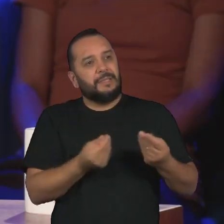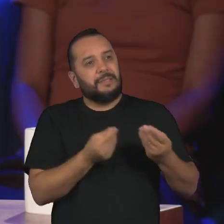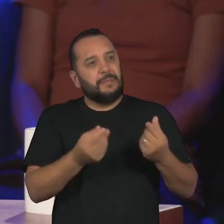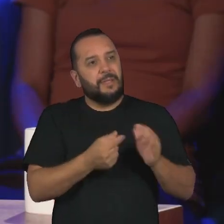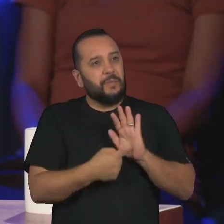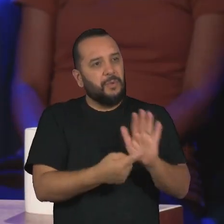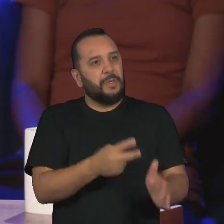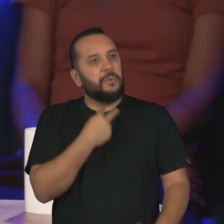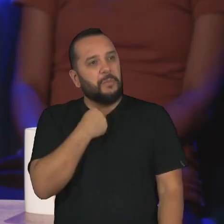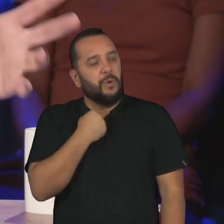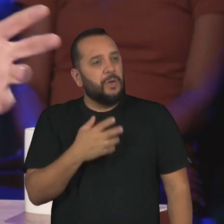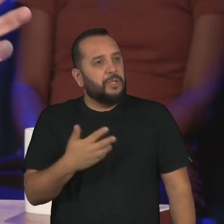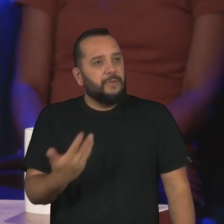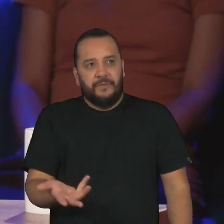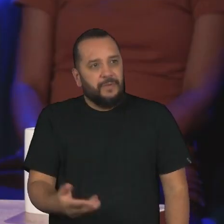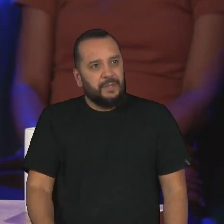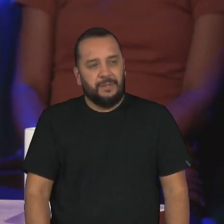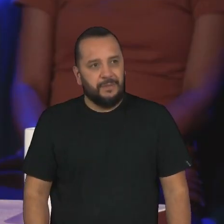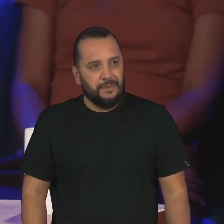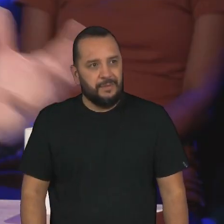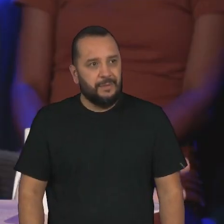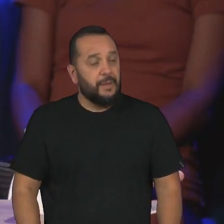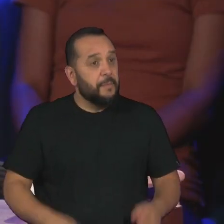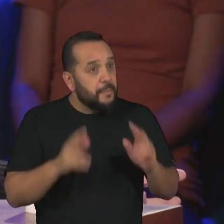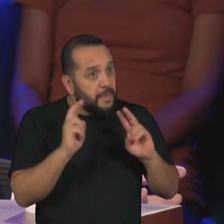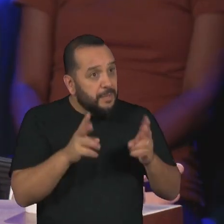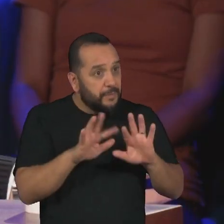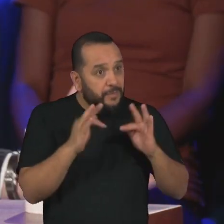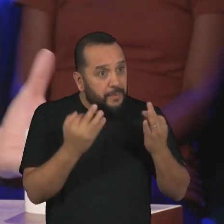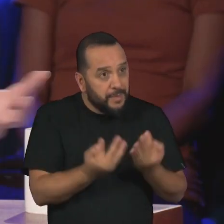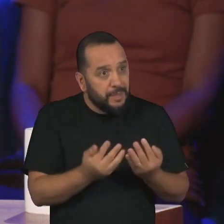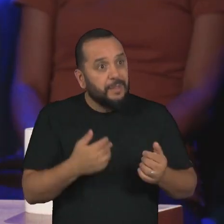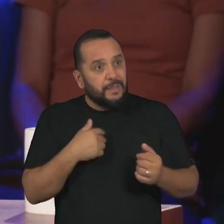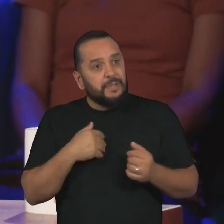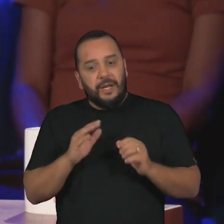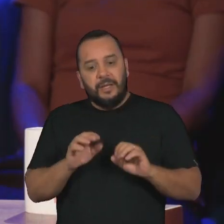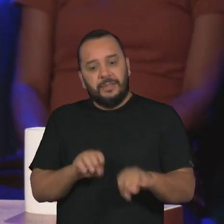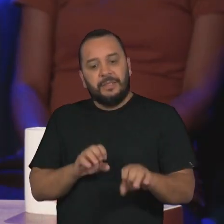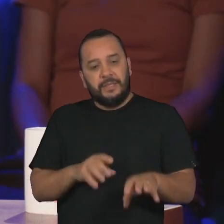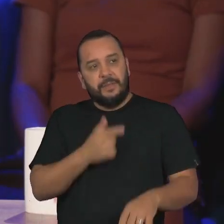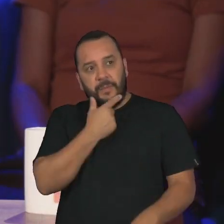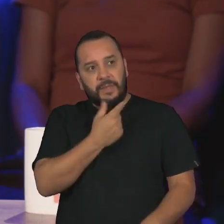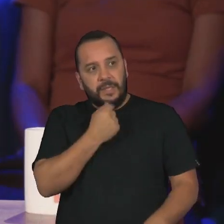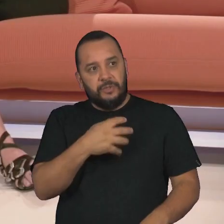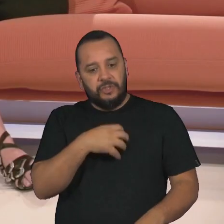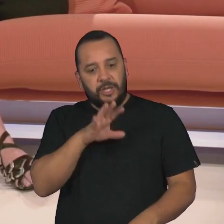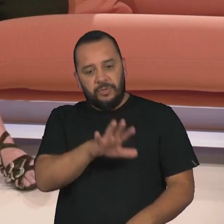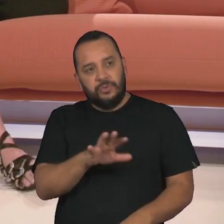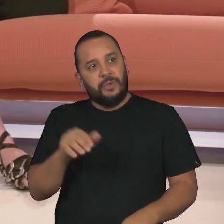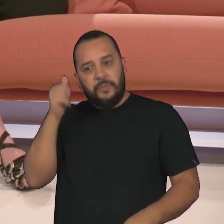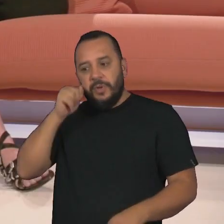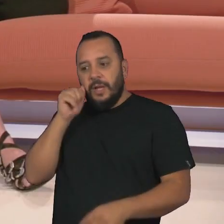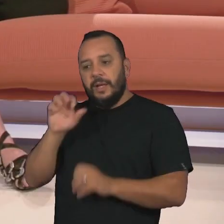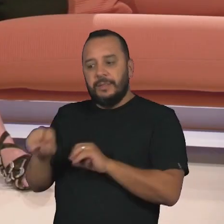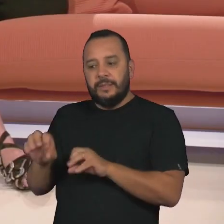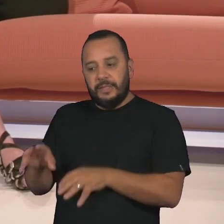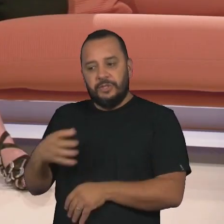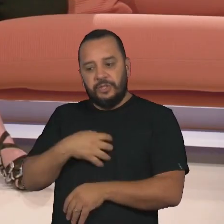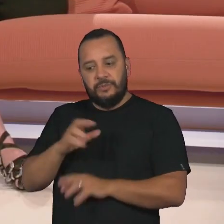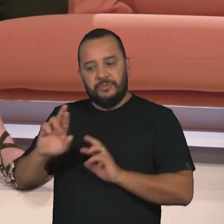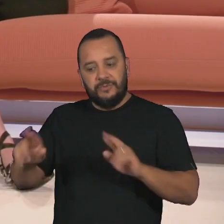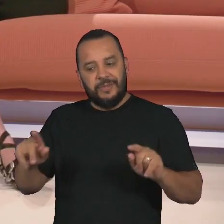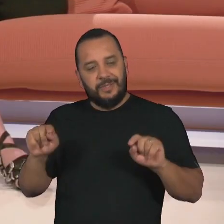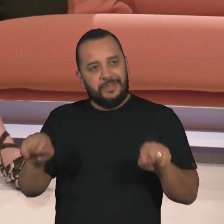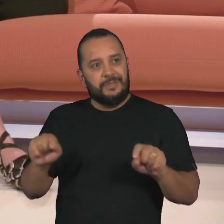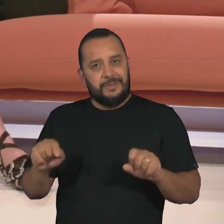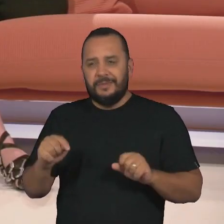pode... Enfim. E às vezes a mesma família educando a menina de um jeito e o menino de um jeito, né? Mas aí eu falo principalmente a